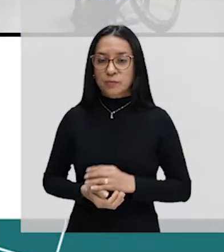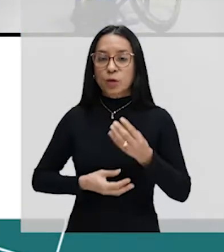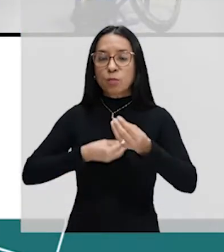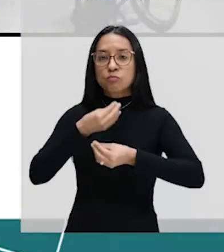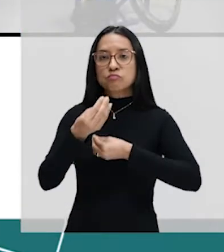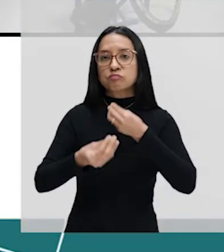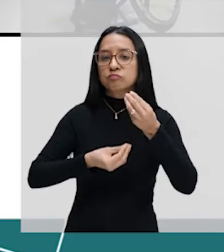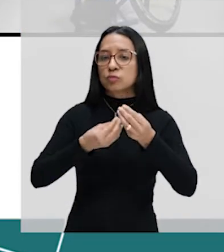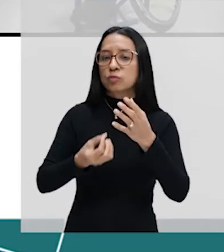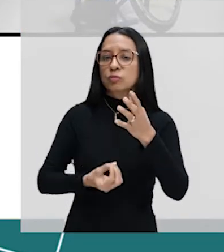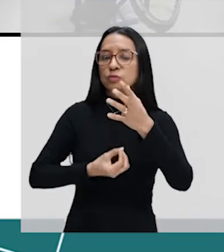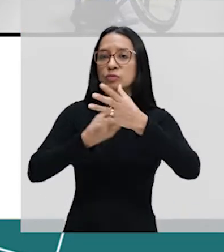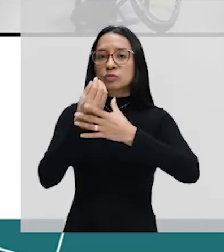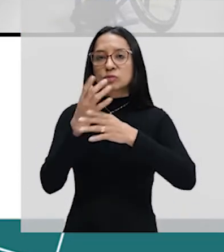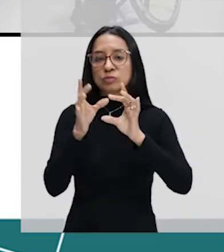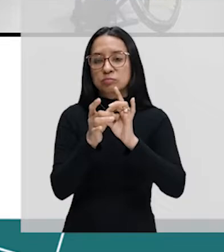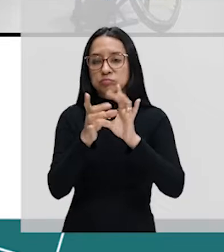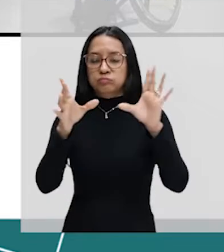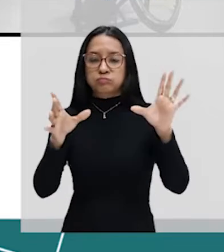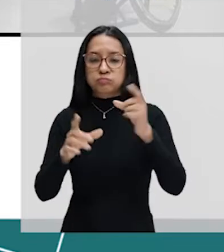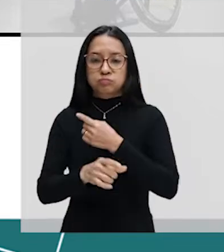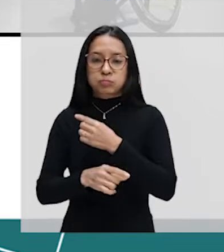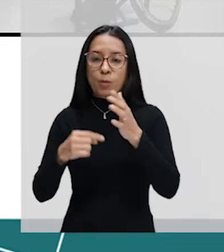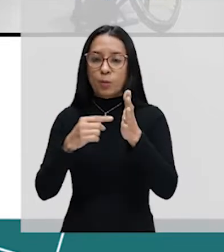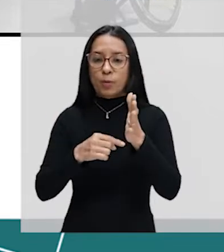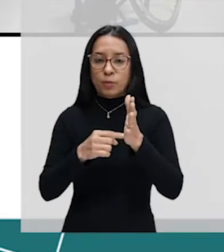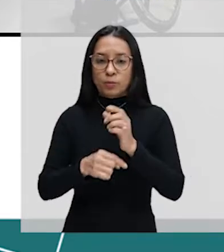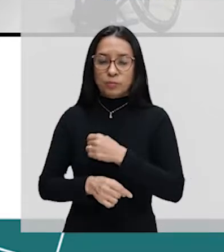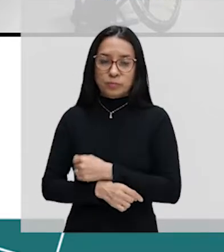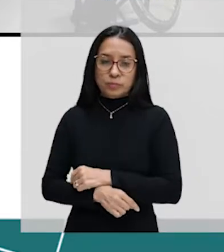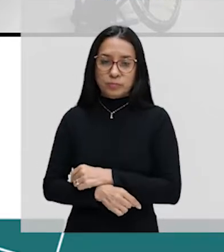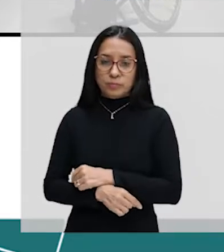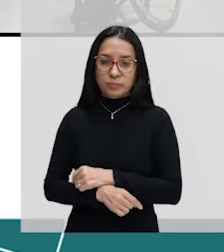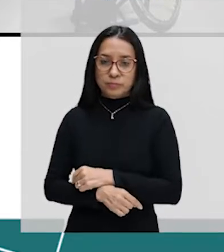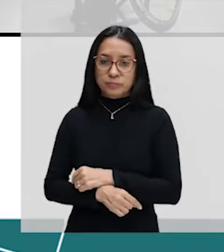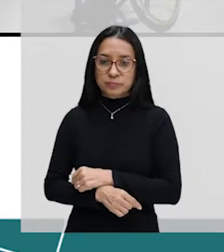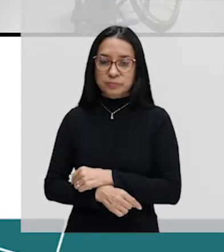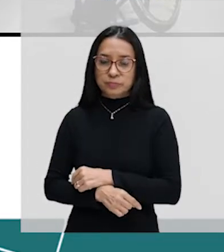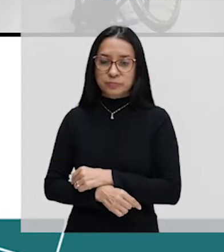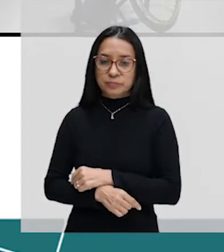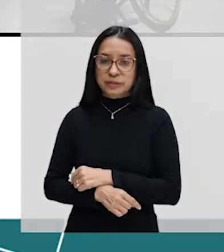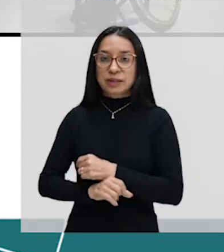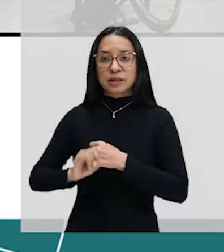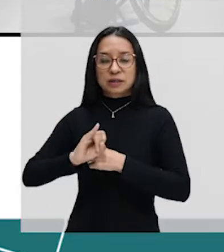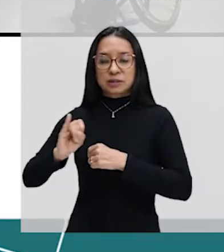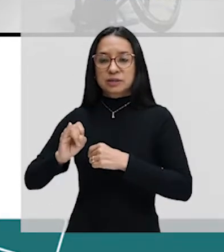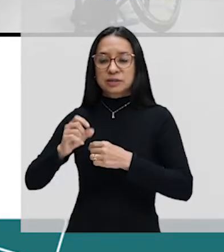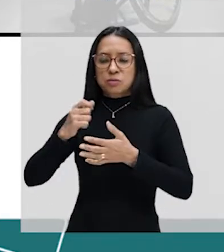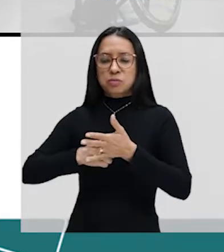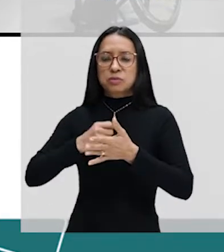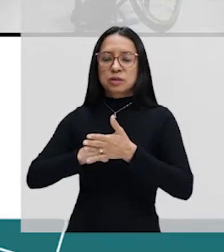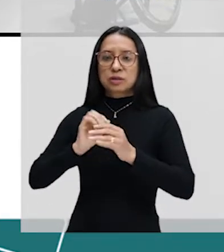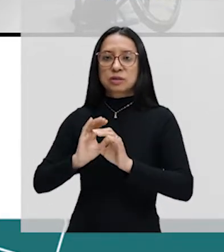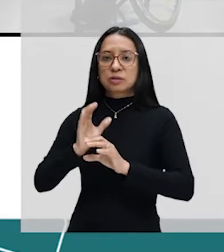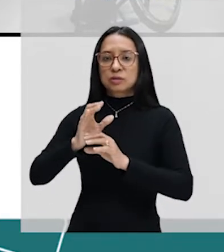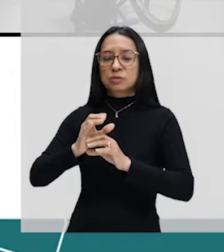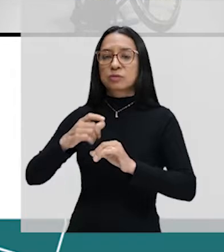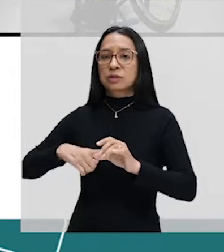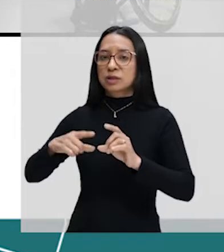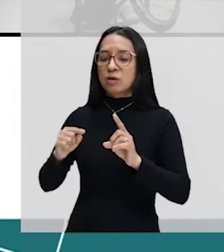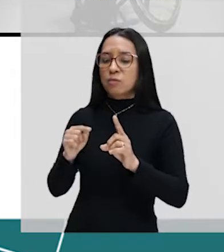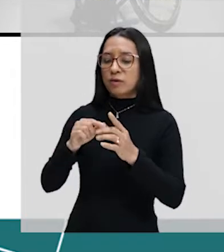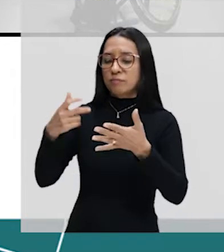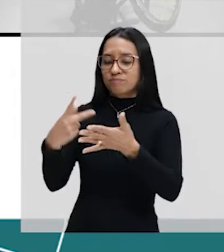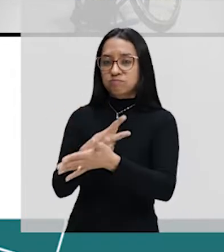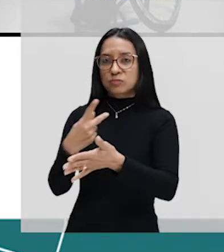aquele arremesso lá que só vale 1 ponto. O atleta estiver no ato do arremesso, se de repente eu estou tentando o arremesso, eu sofro uma falta, um esbarrão de